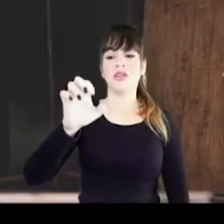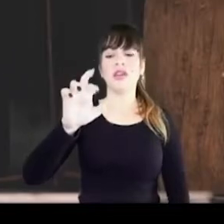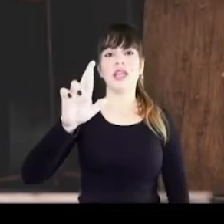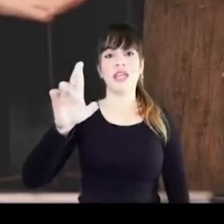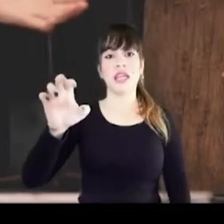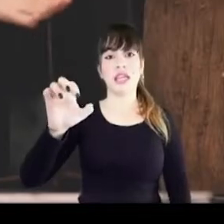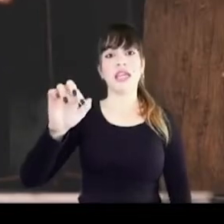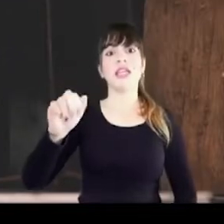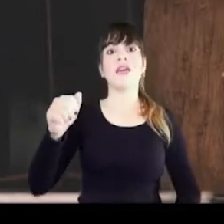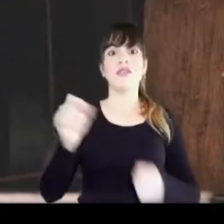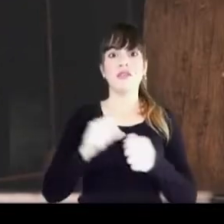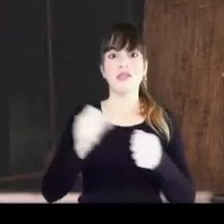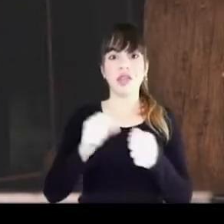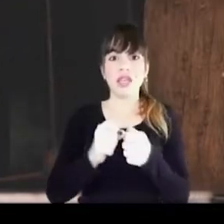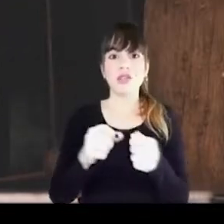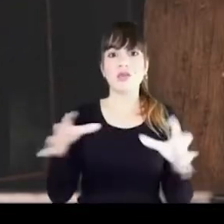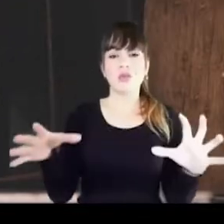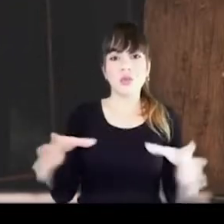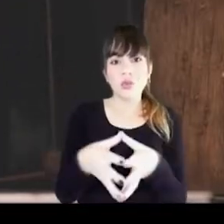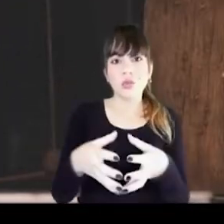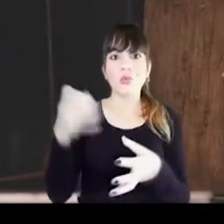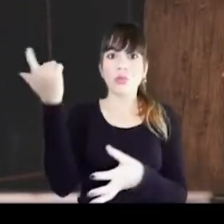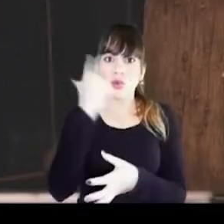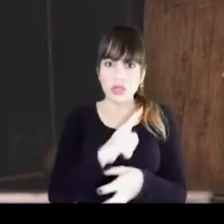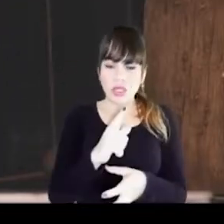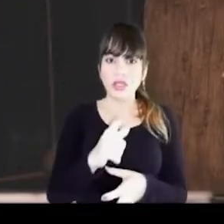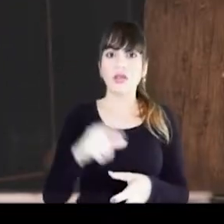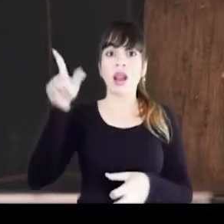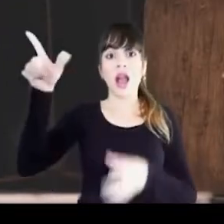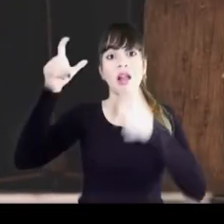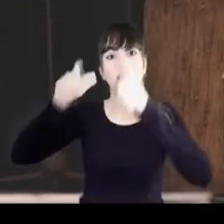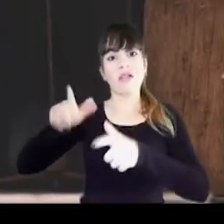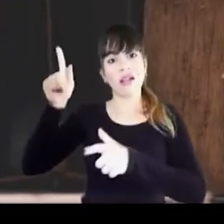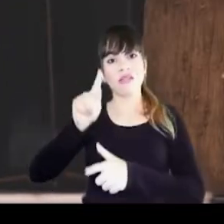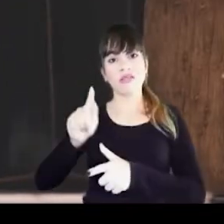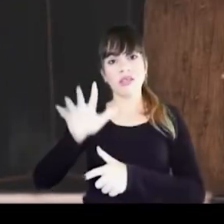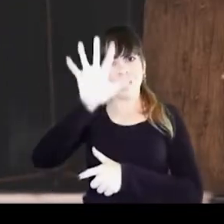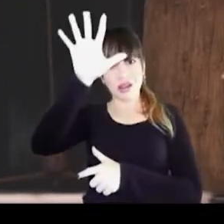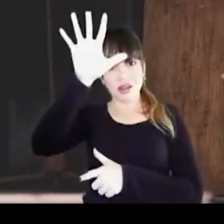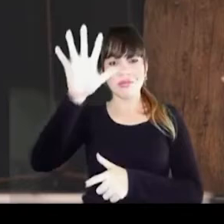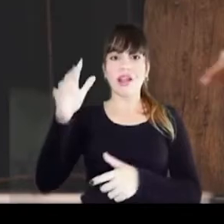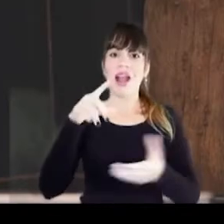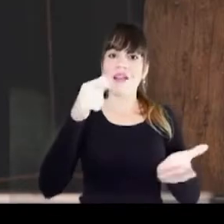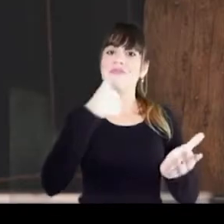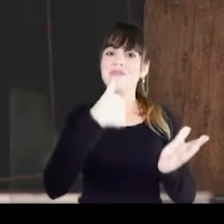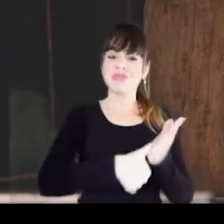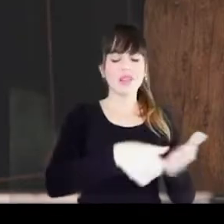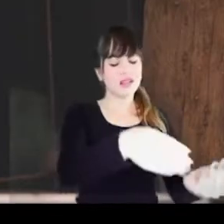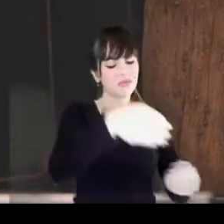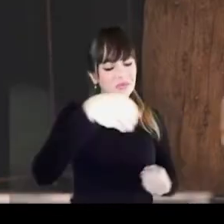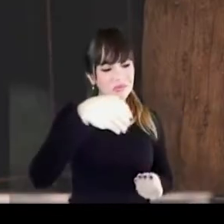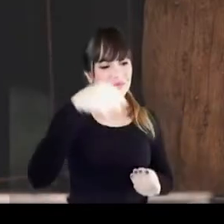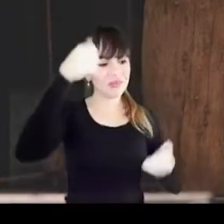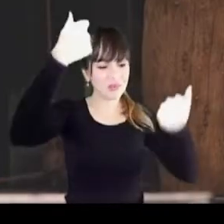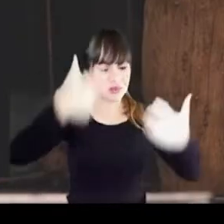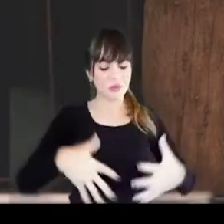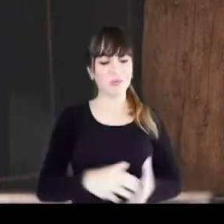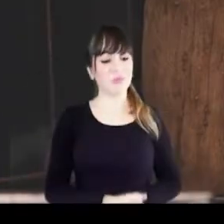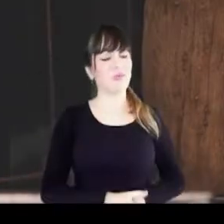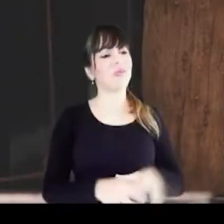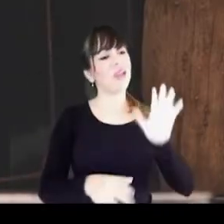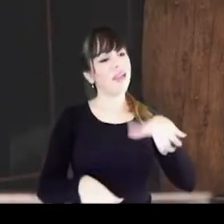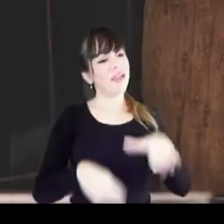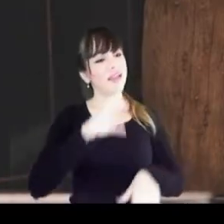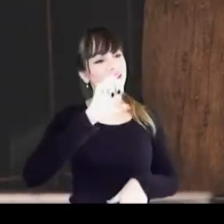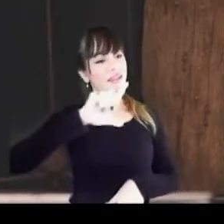a Nilde Ferreira, que fazia parte de um grupo, né? O Cangalha, lá de Guaramiranga, manda uma cartinha pra gente dizendo